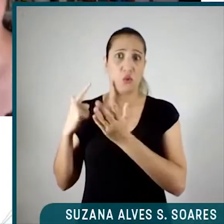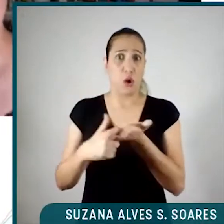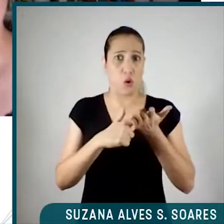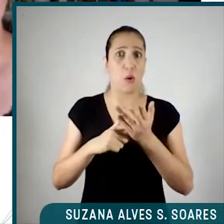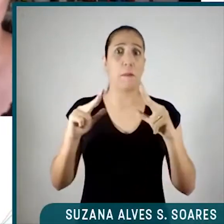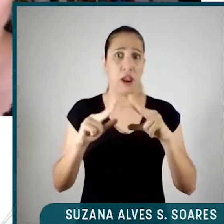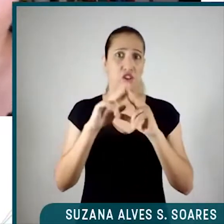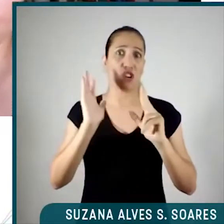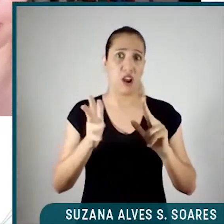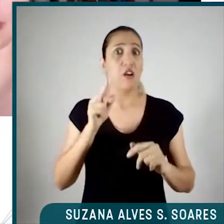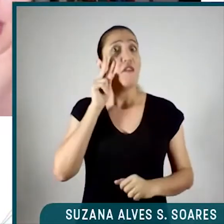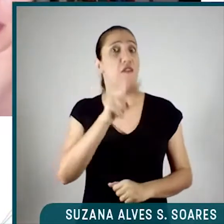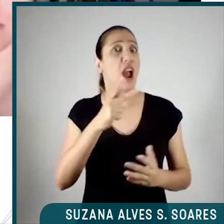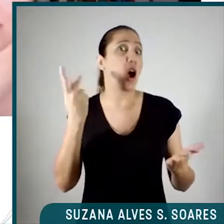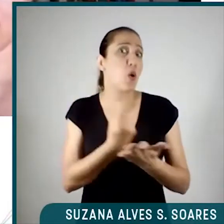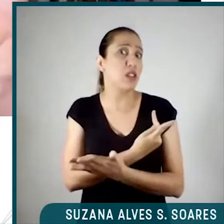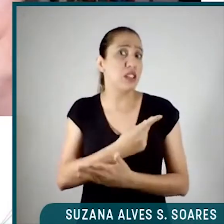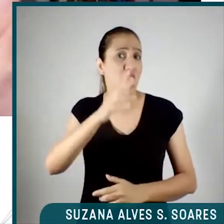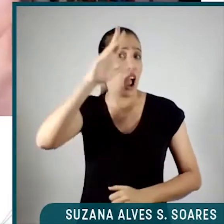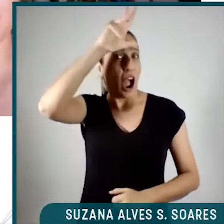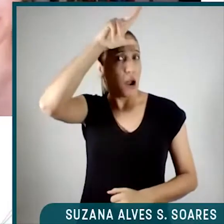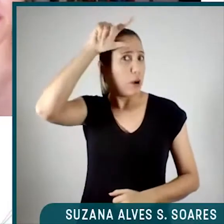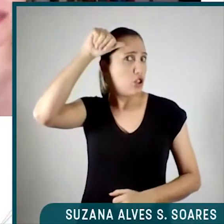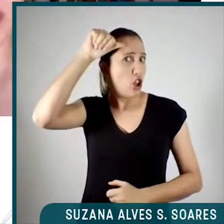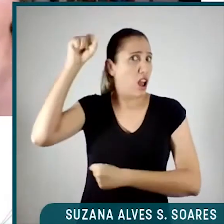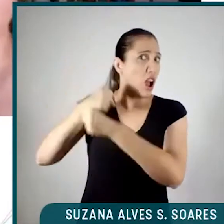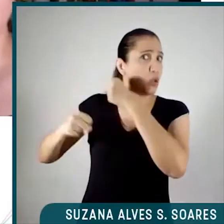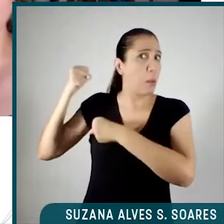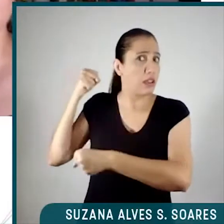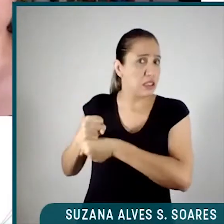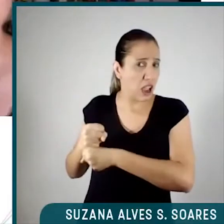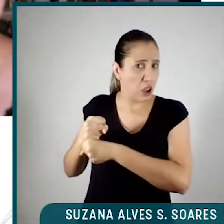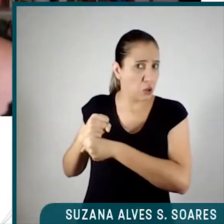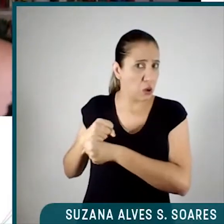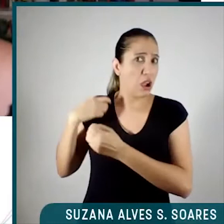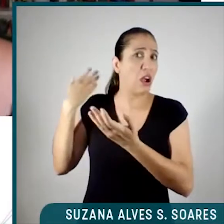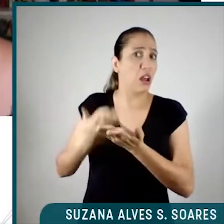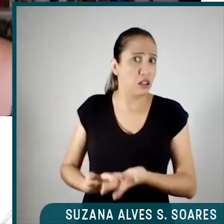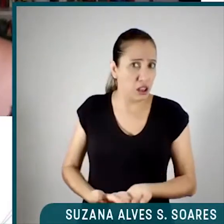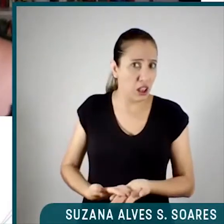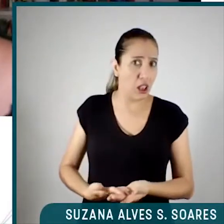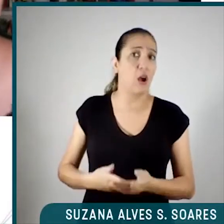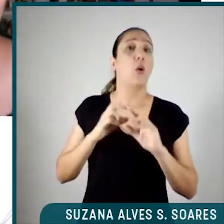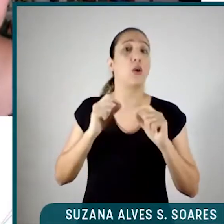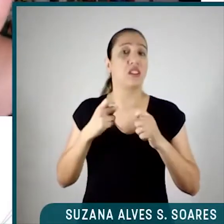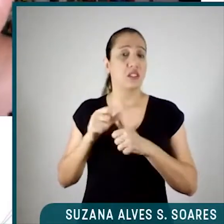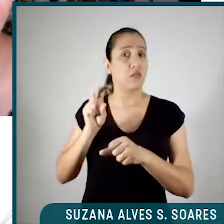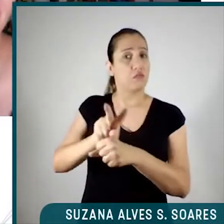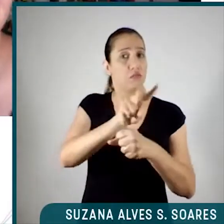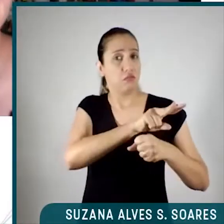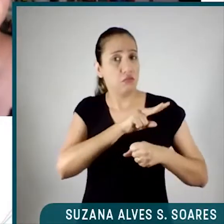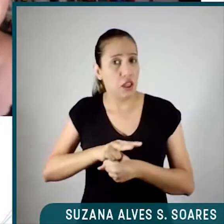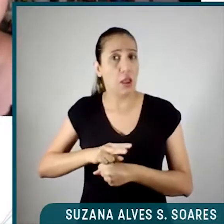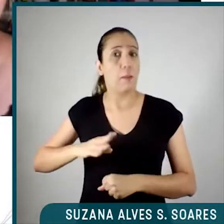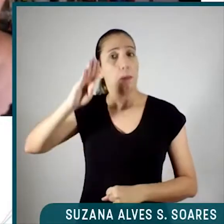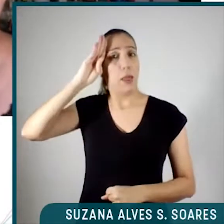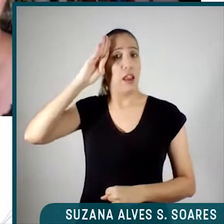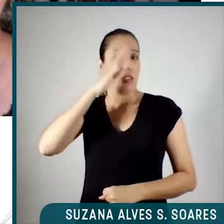na Amazônia desde o ano passado, inclusive sob a guarda dos militares na Força Tarefa